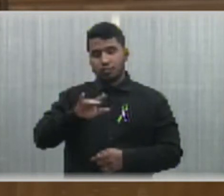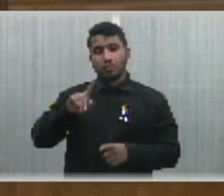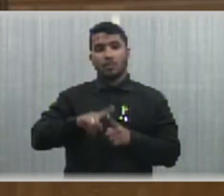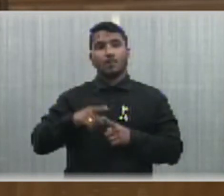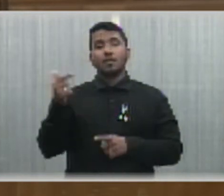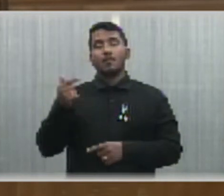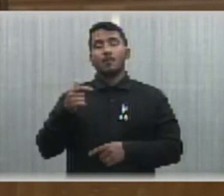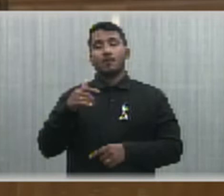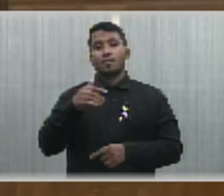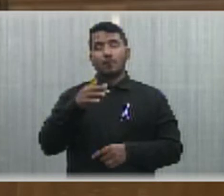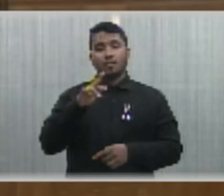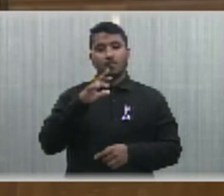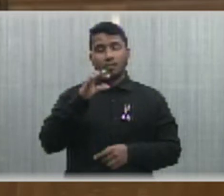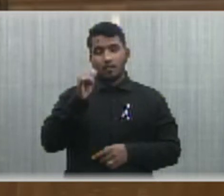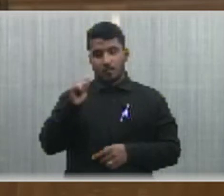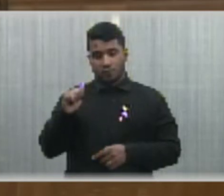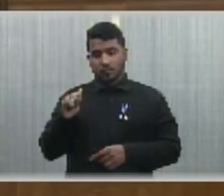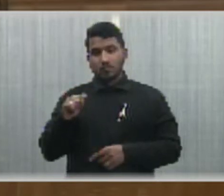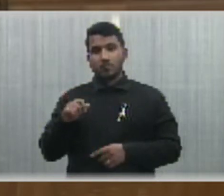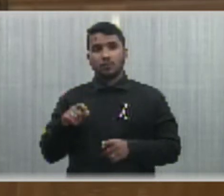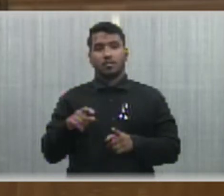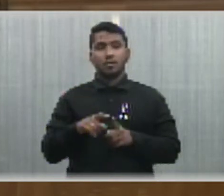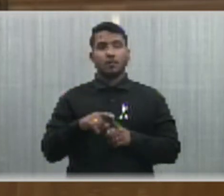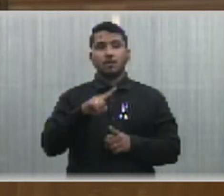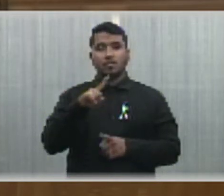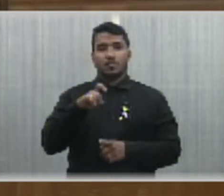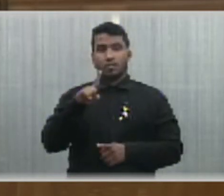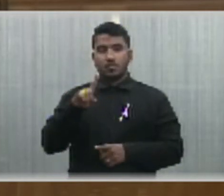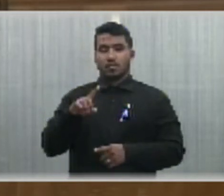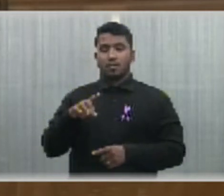vice, a Cláudia, o Zé Wellington